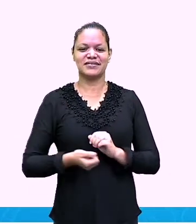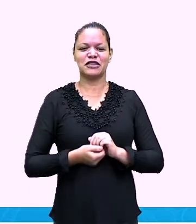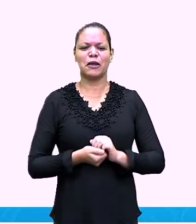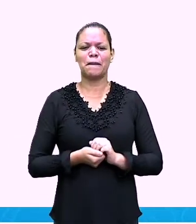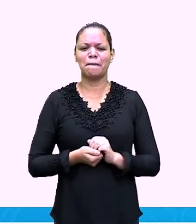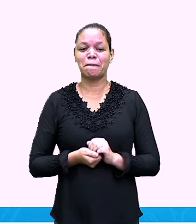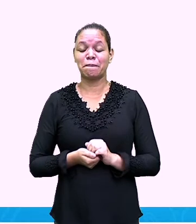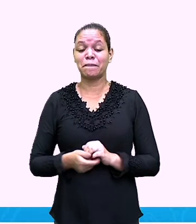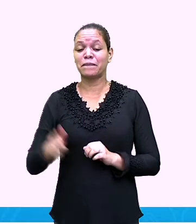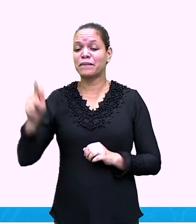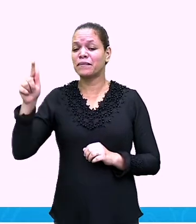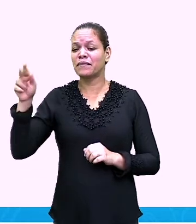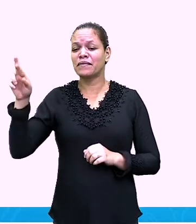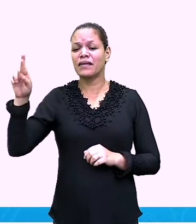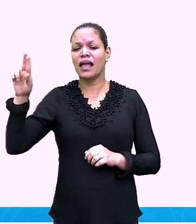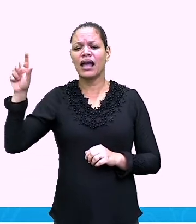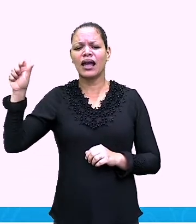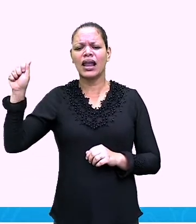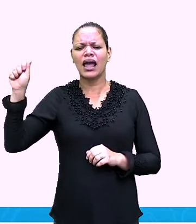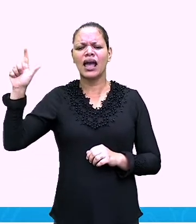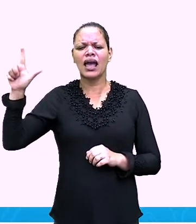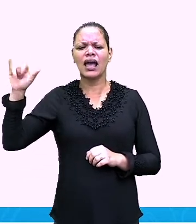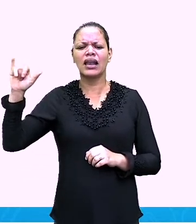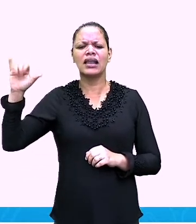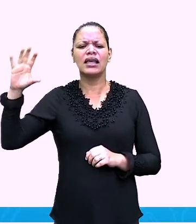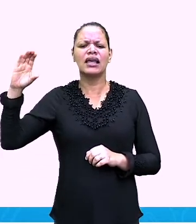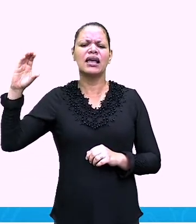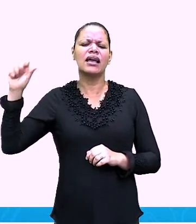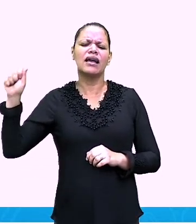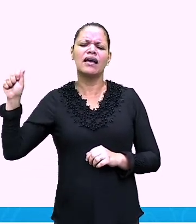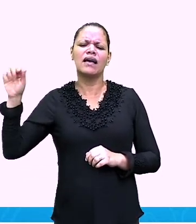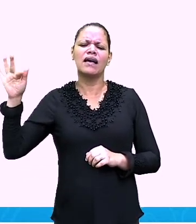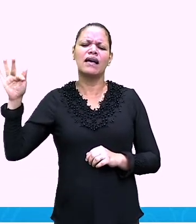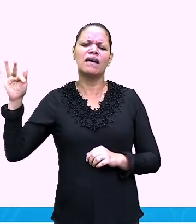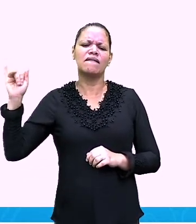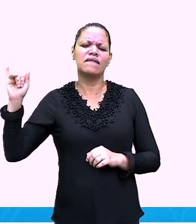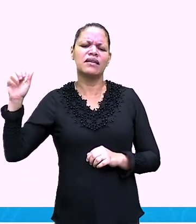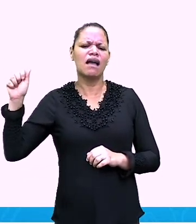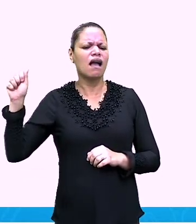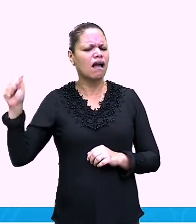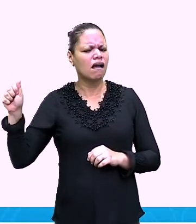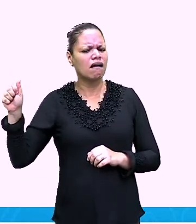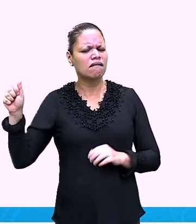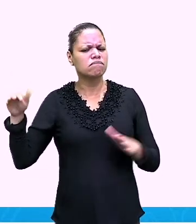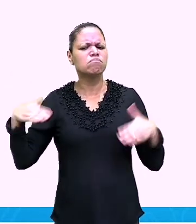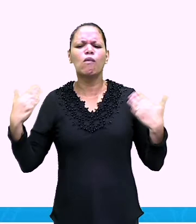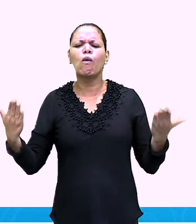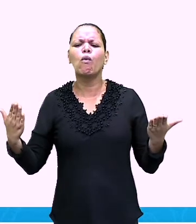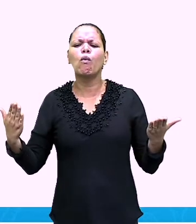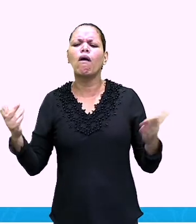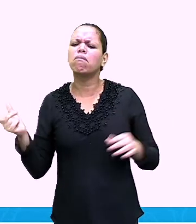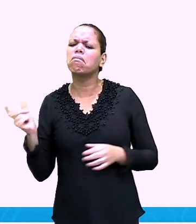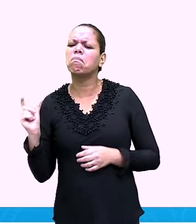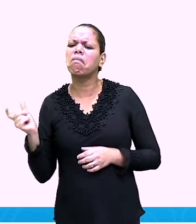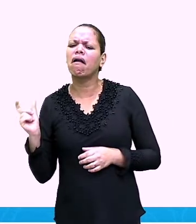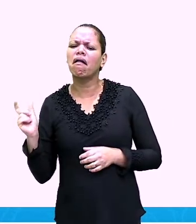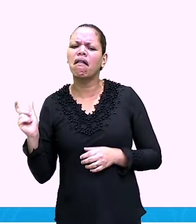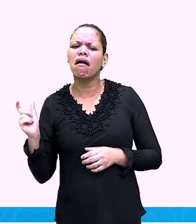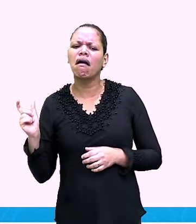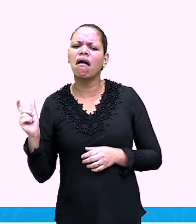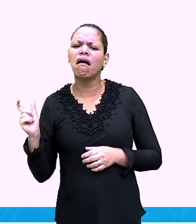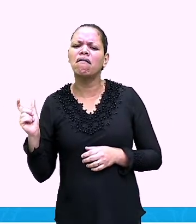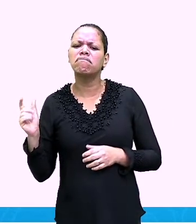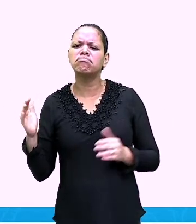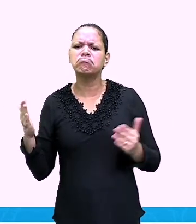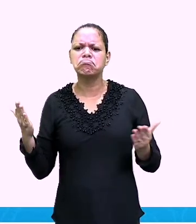as sílabas dessa palavra, ó, gra, li, ca, fi, a. Que palavra será essa?